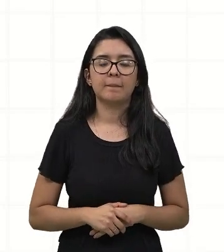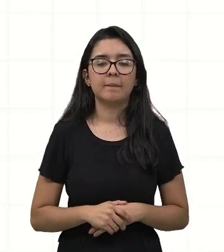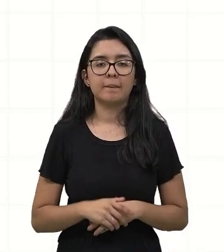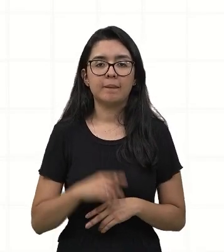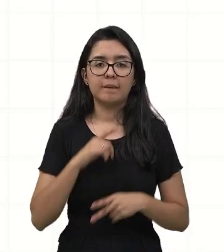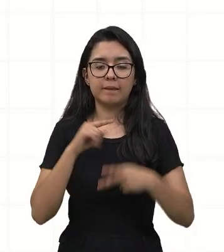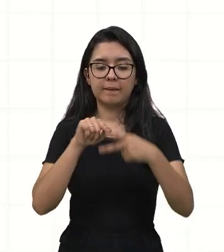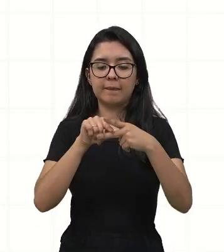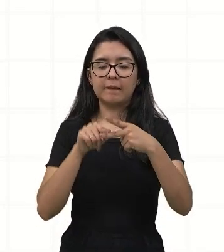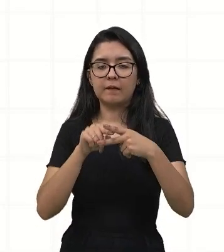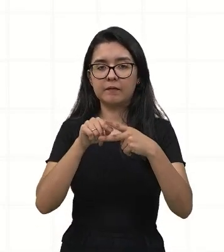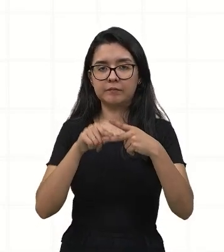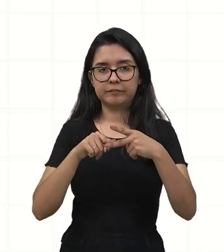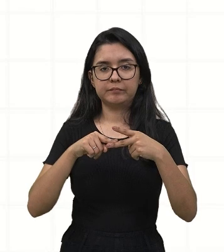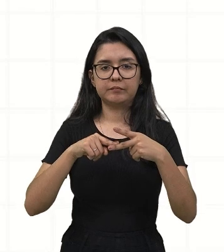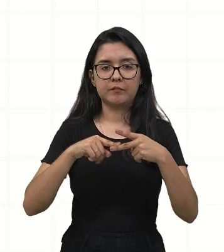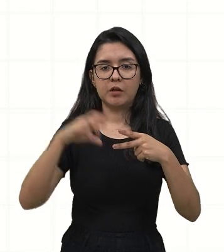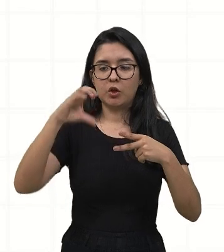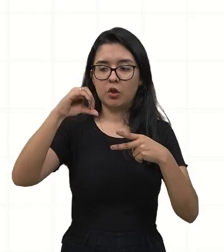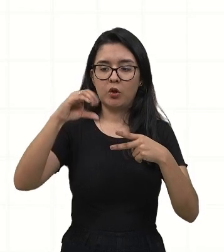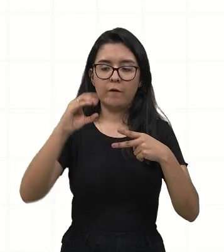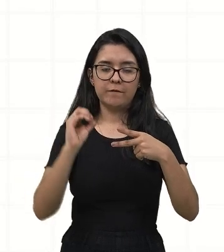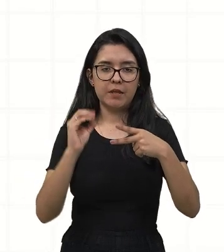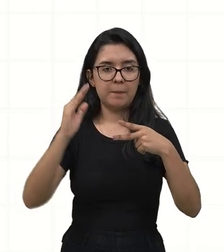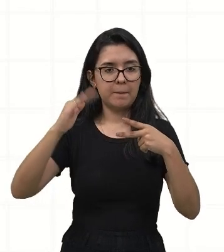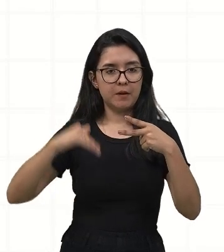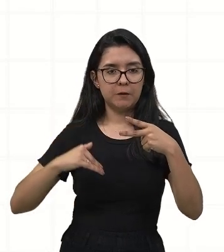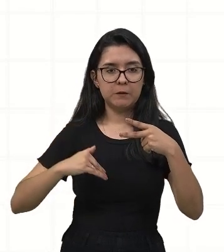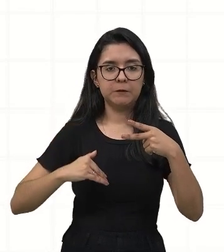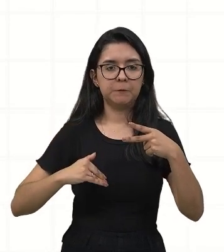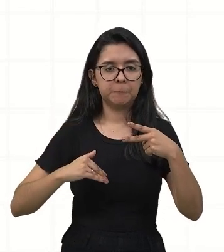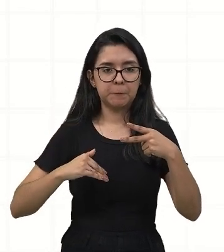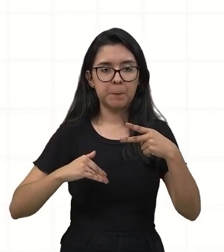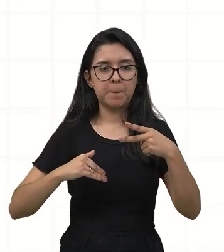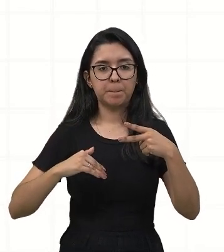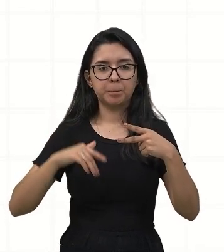menor do que 90. Esse ângulo aqui, ó, ele é um ângulo